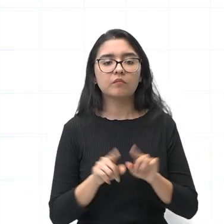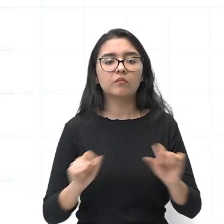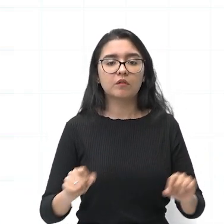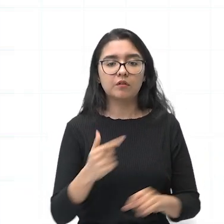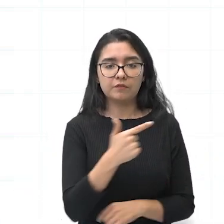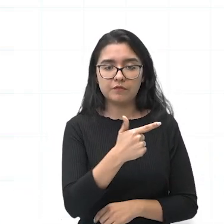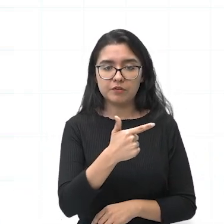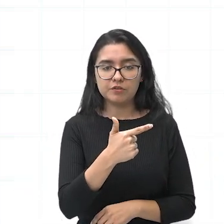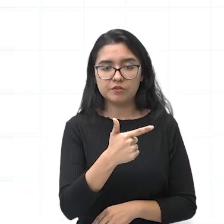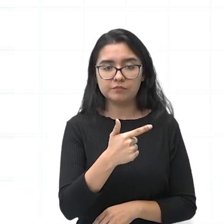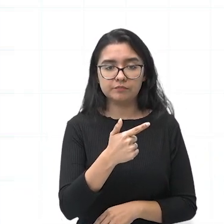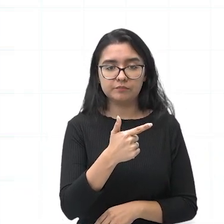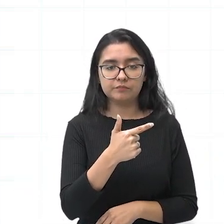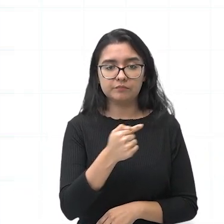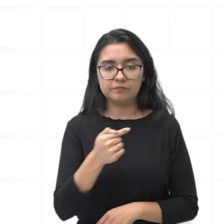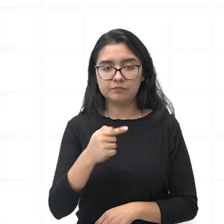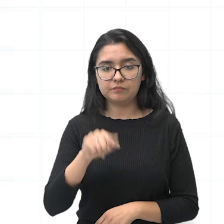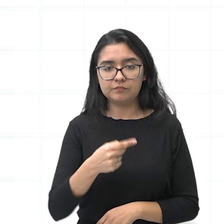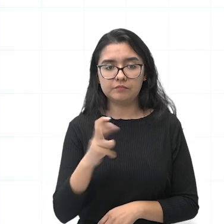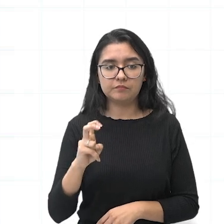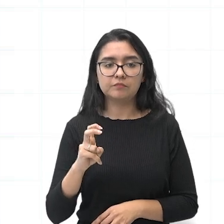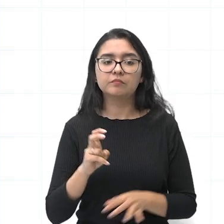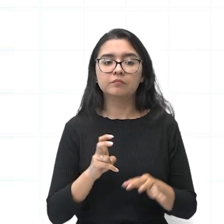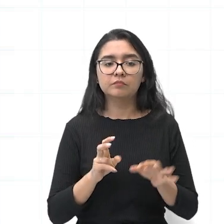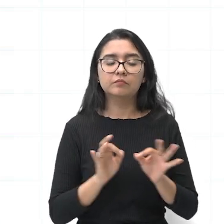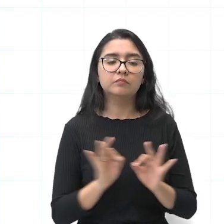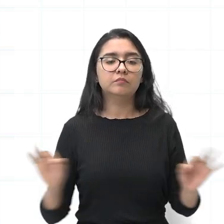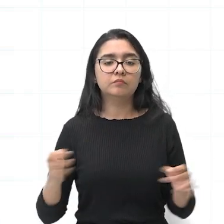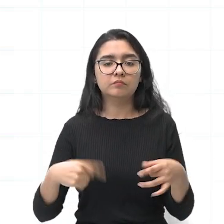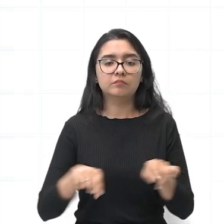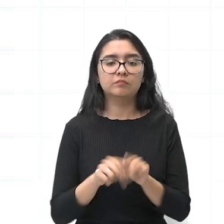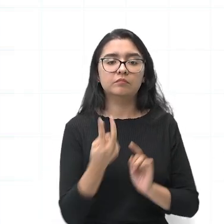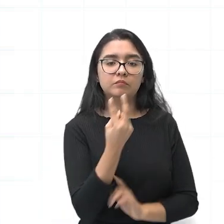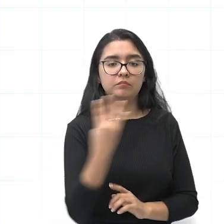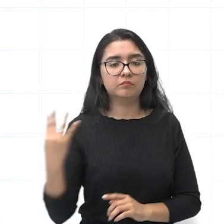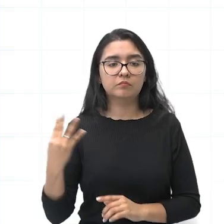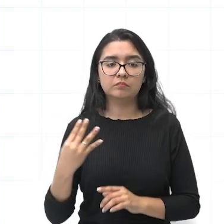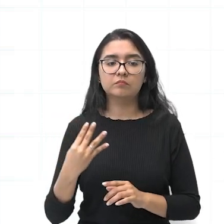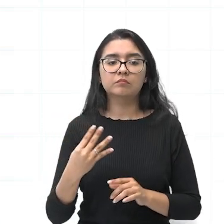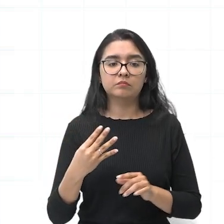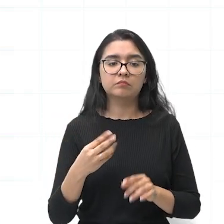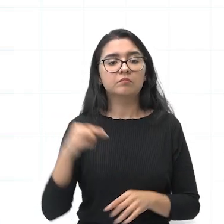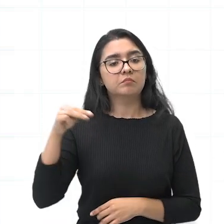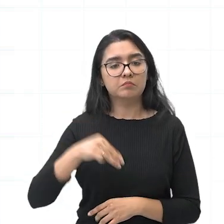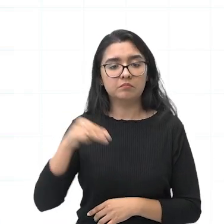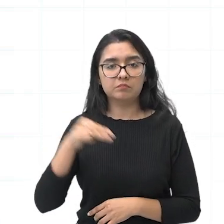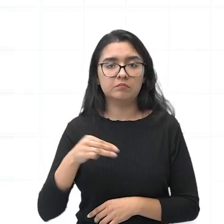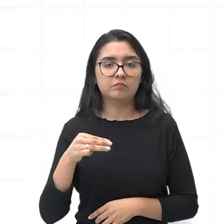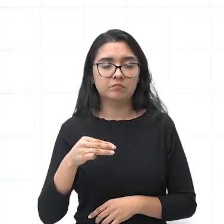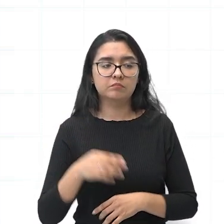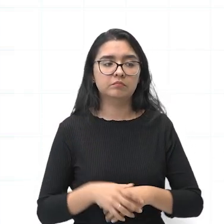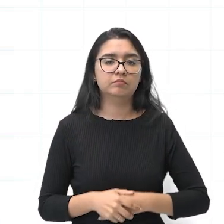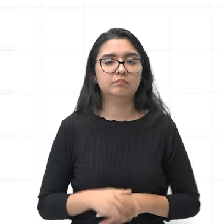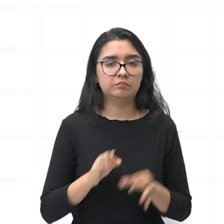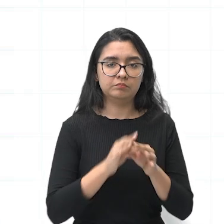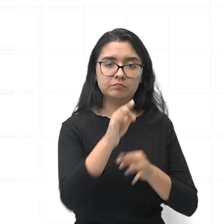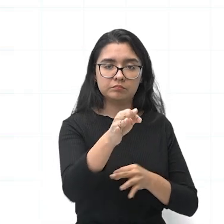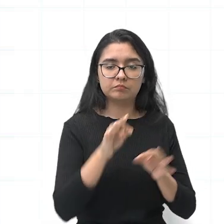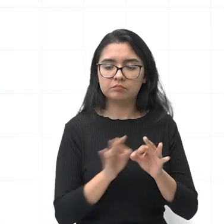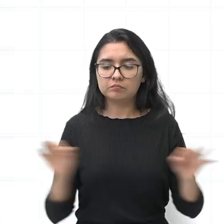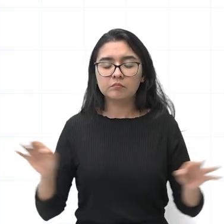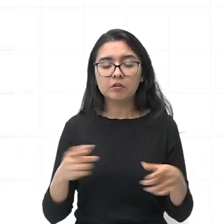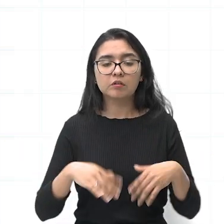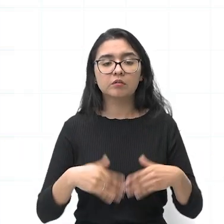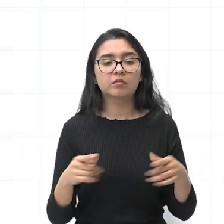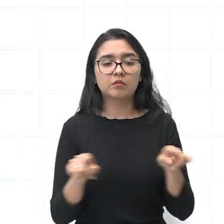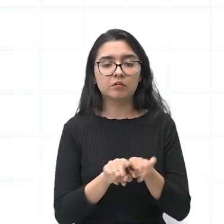de 27,5 metros de comprimento e de 2 a 4 metros de largura. Vai ser